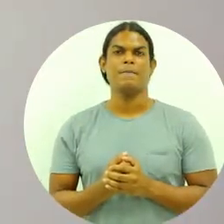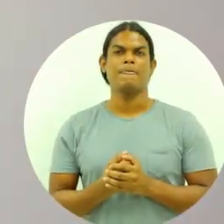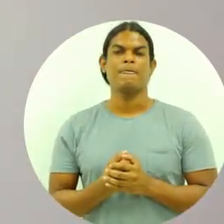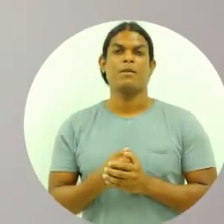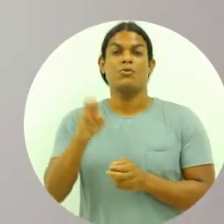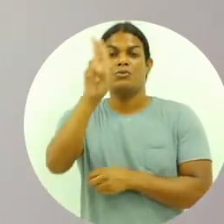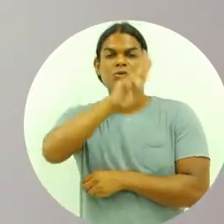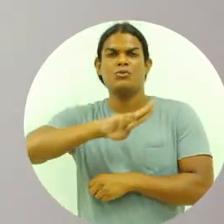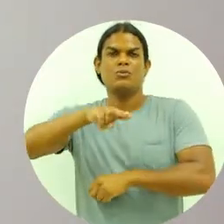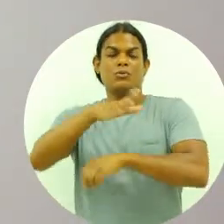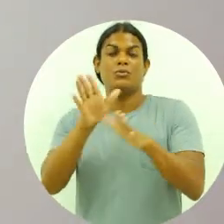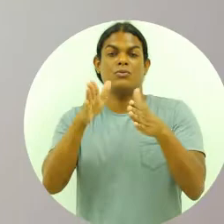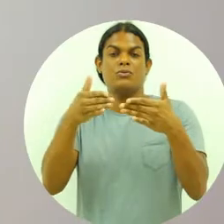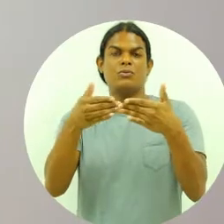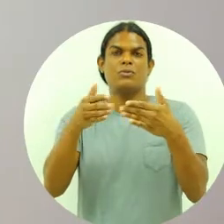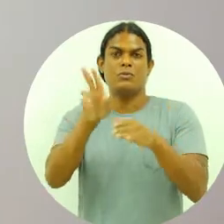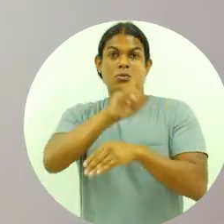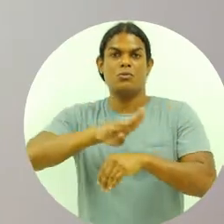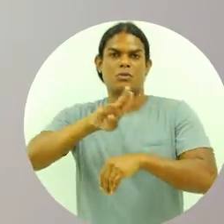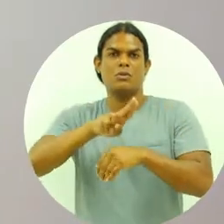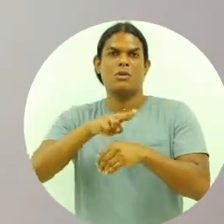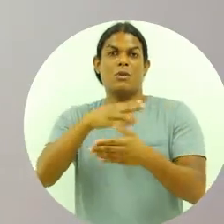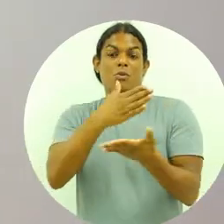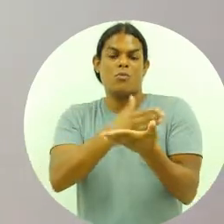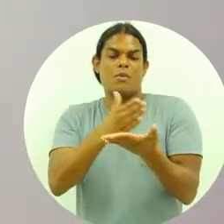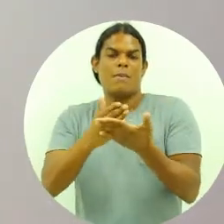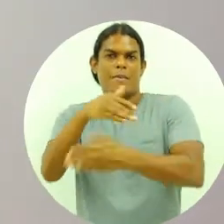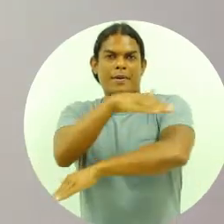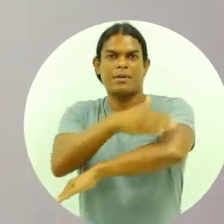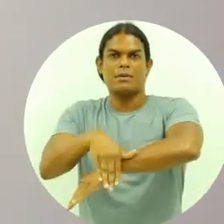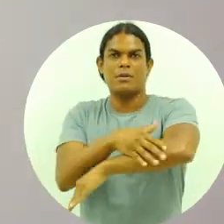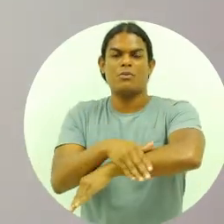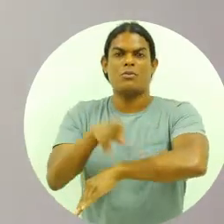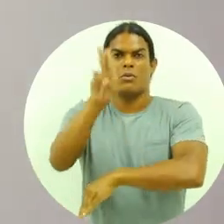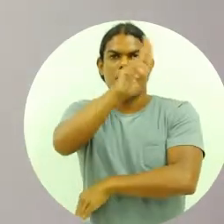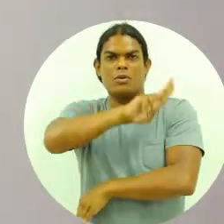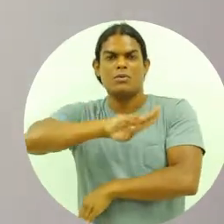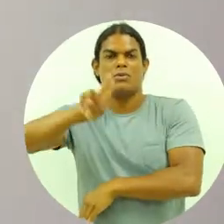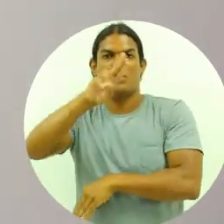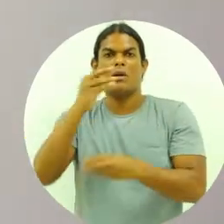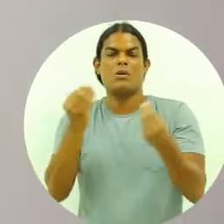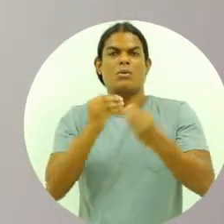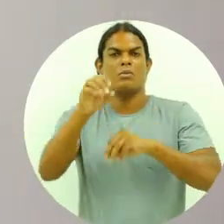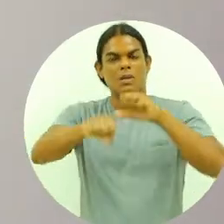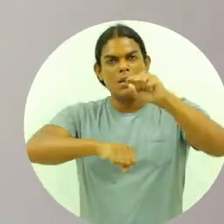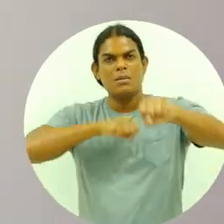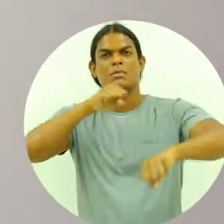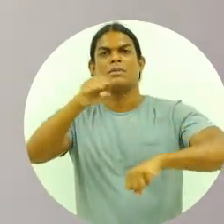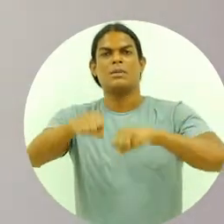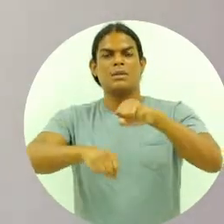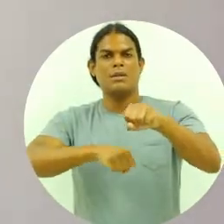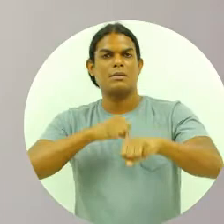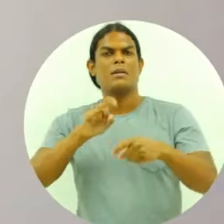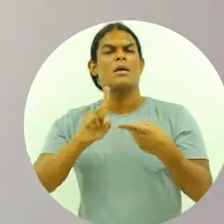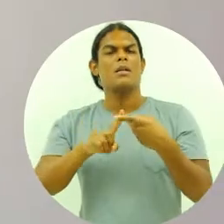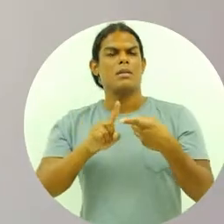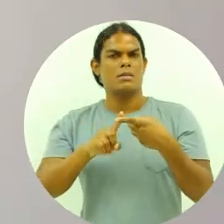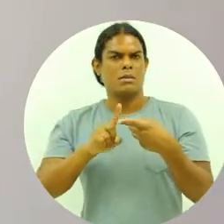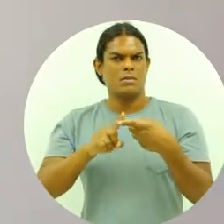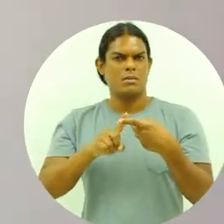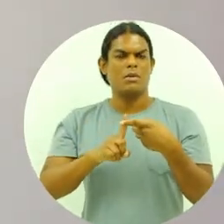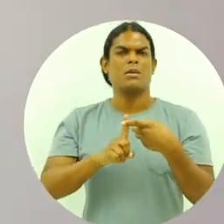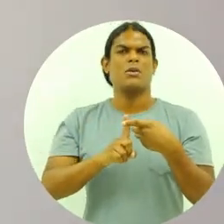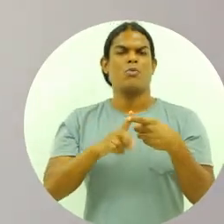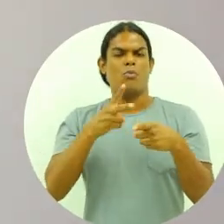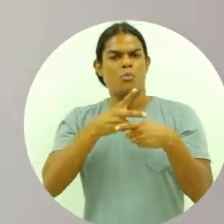utilizem trechos da malha viária da cidade para a ciclovia, também é poder de polícia. A fiscalização de